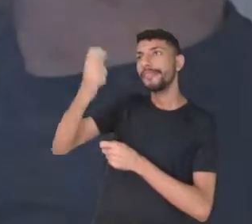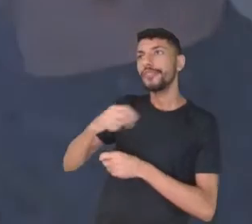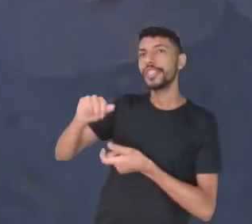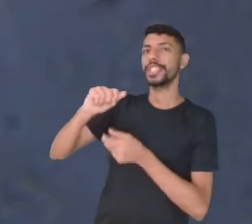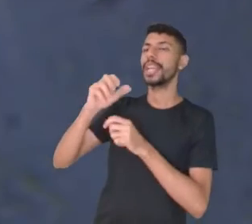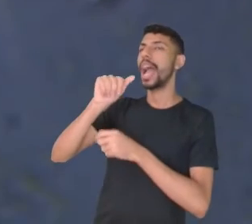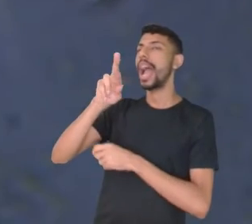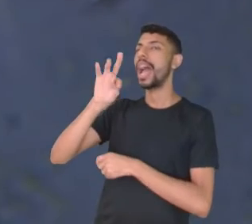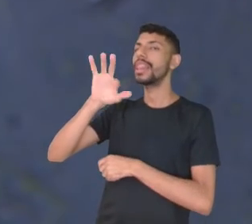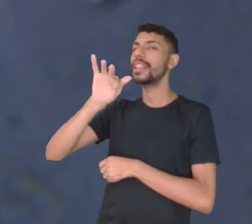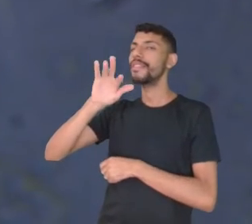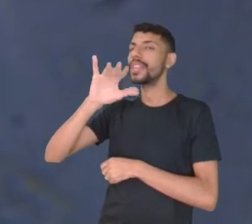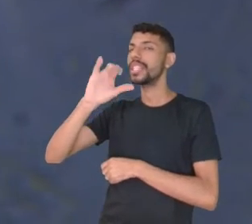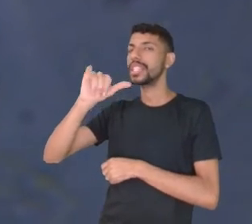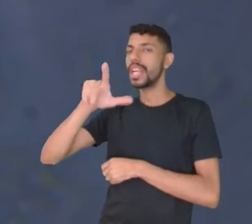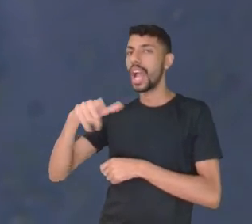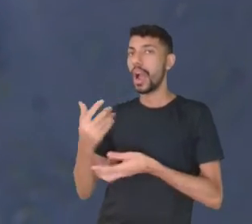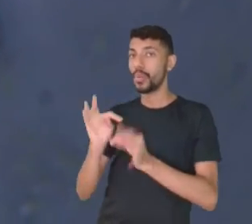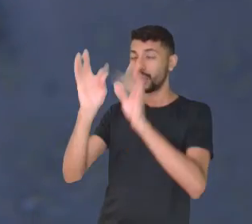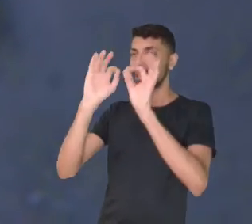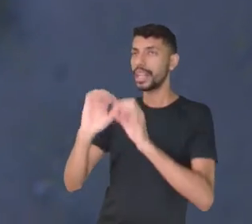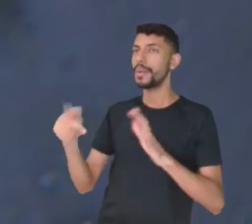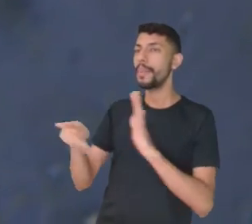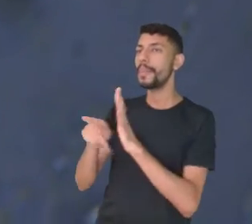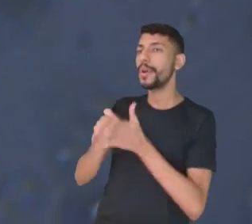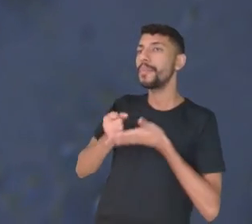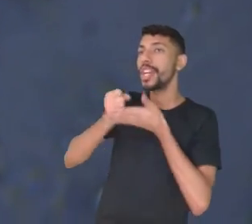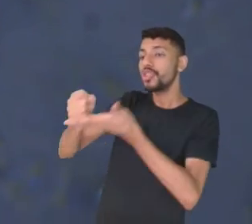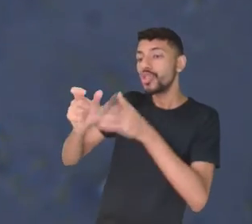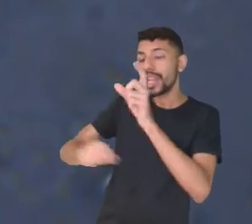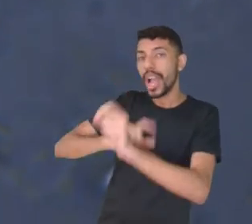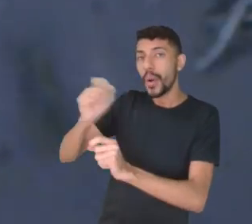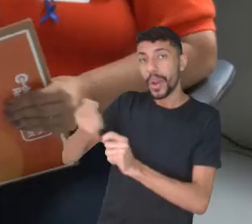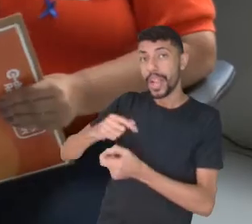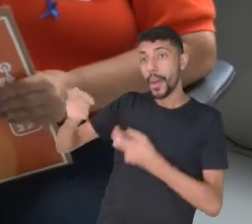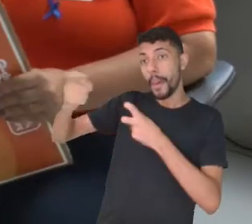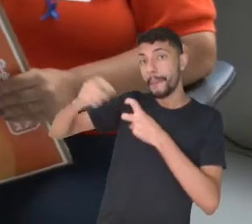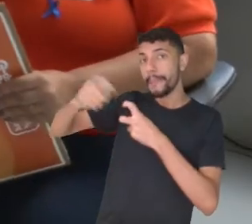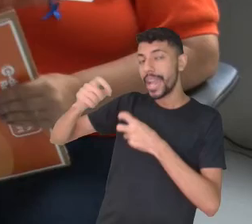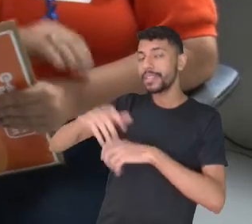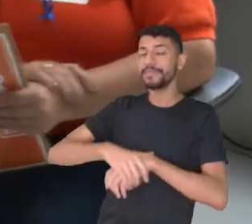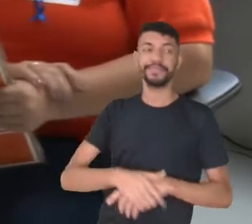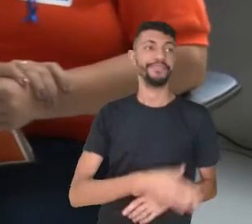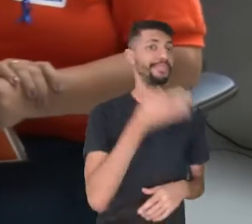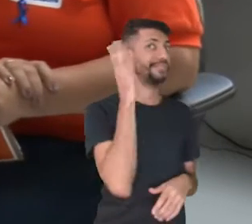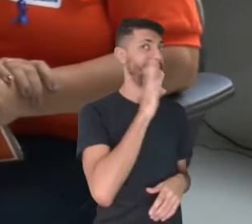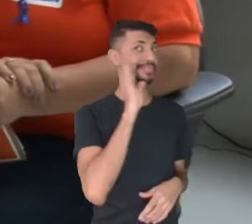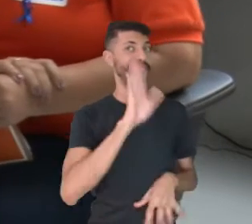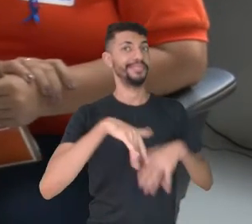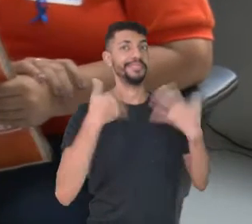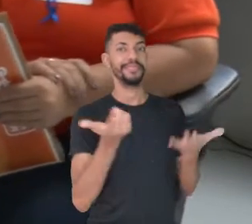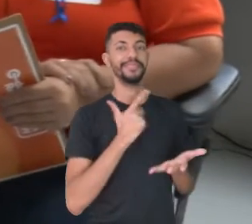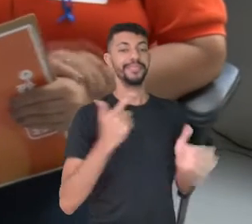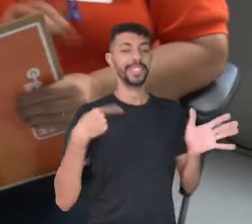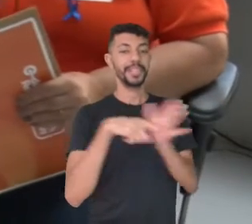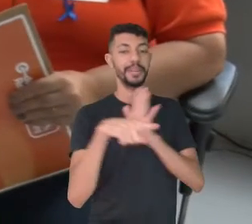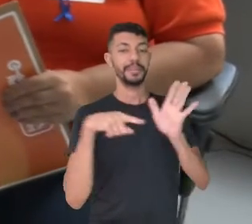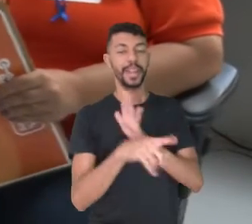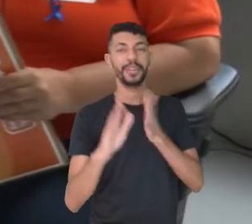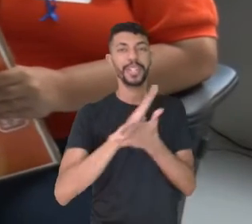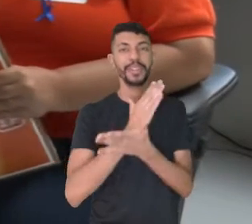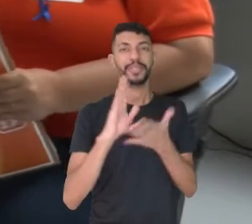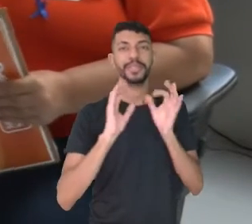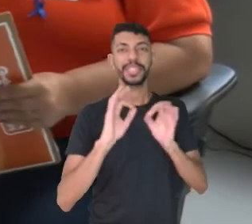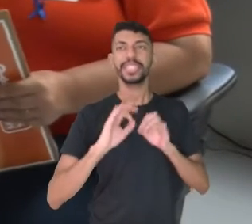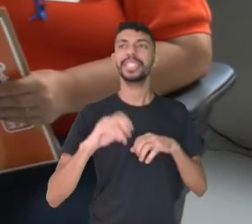em imagens para apoiar a decisão dos médicos. Legal, pessoal. E aí, eu tenho mais algumas perguntas aí ao